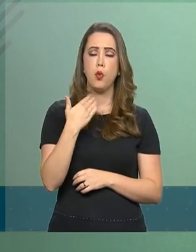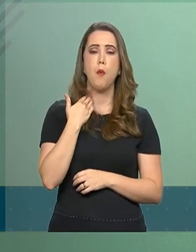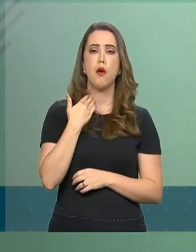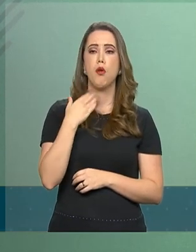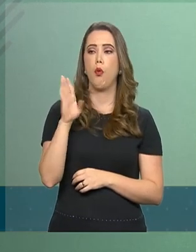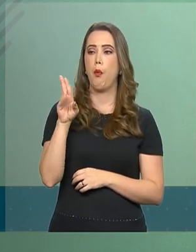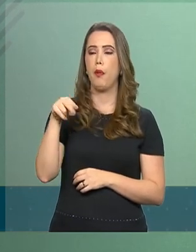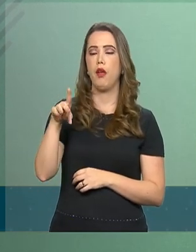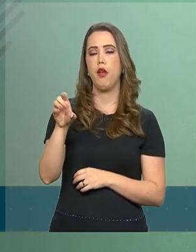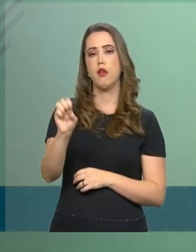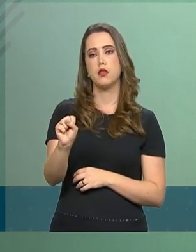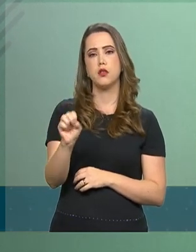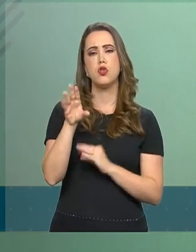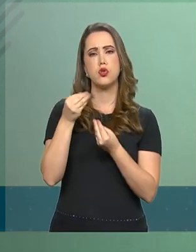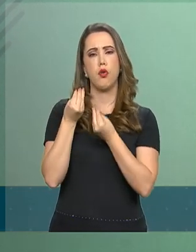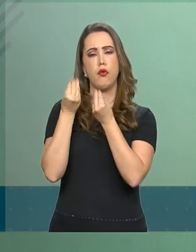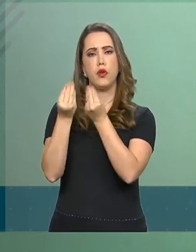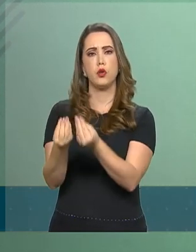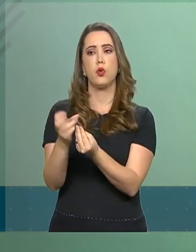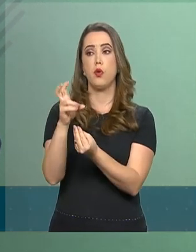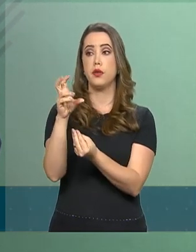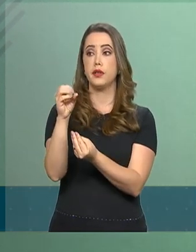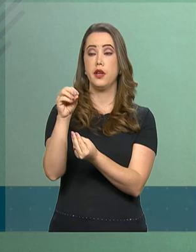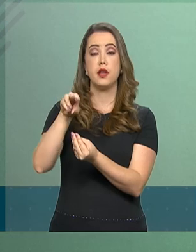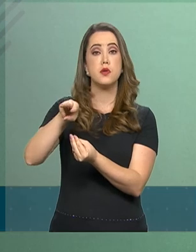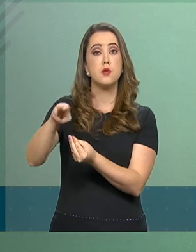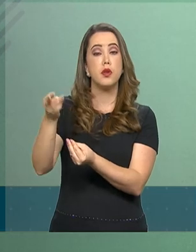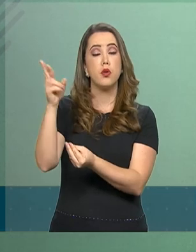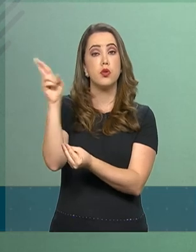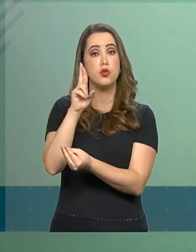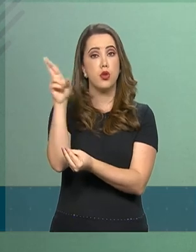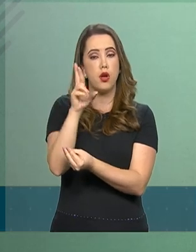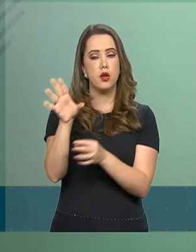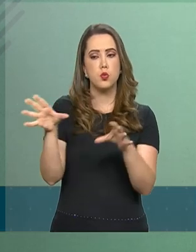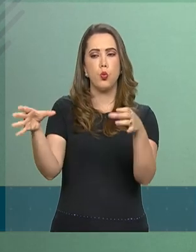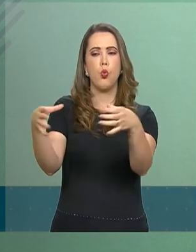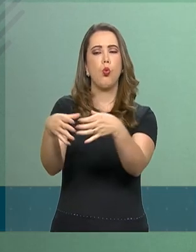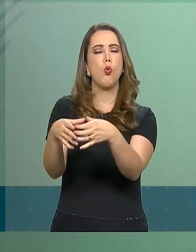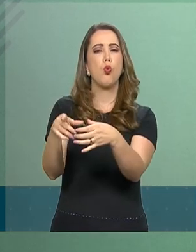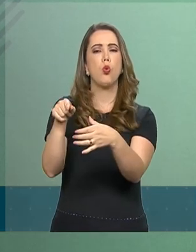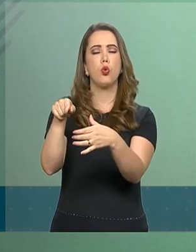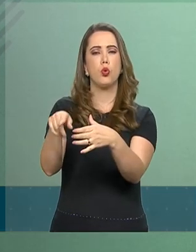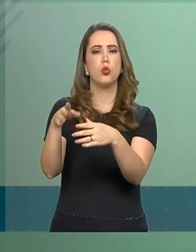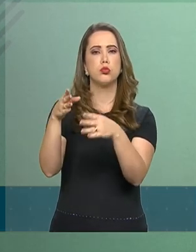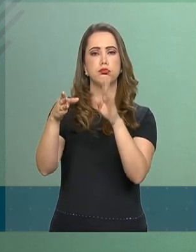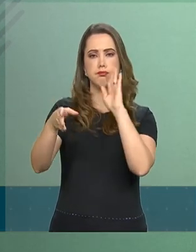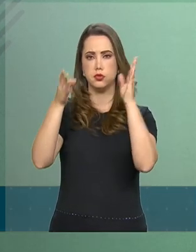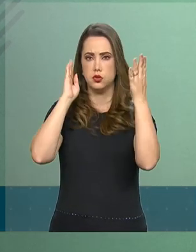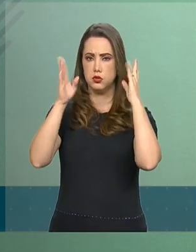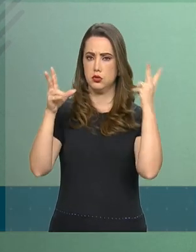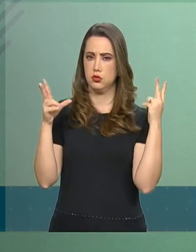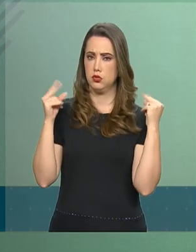cerca de 500 milhões de reais para este programa